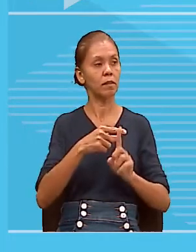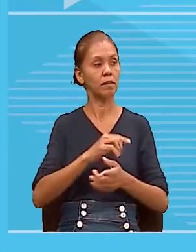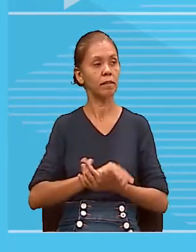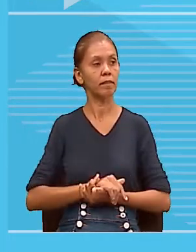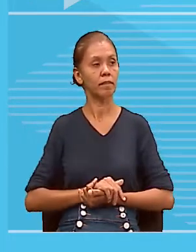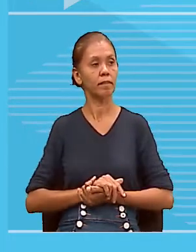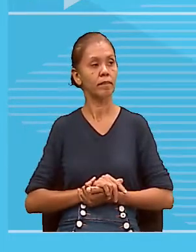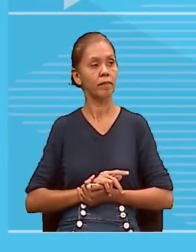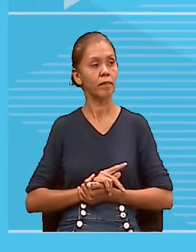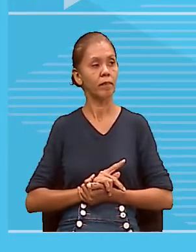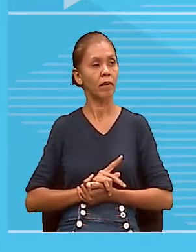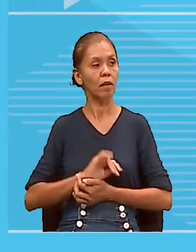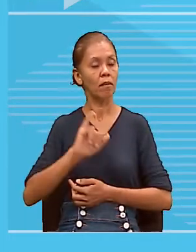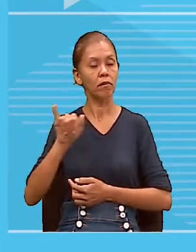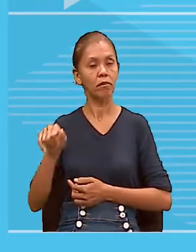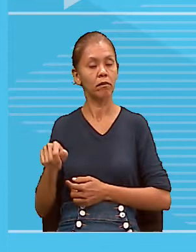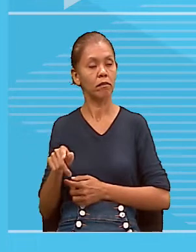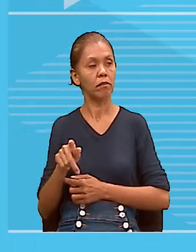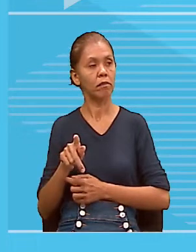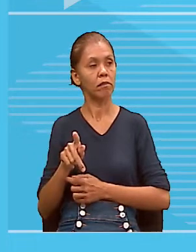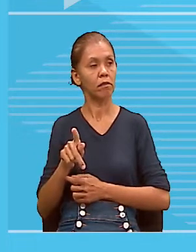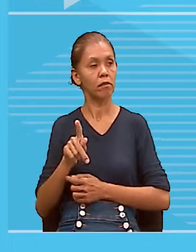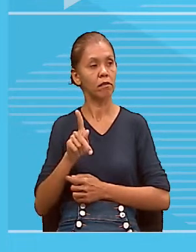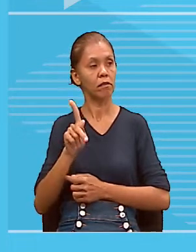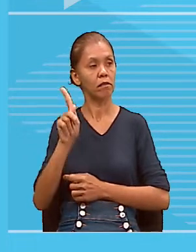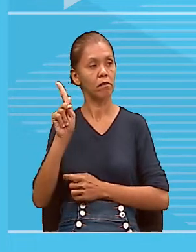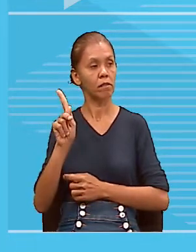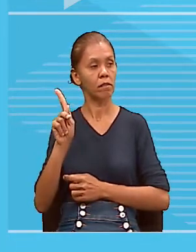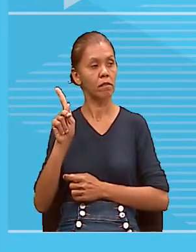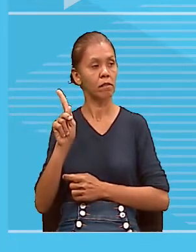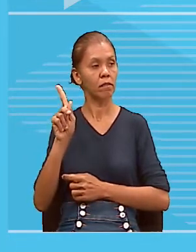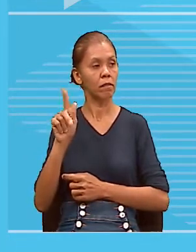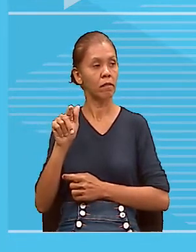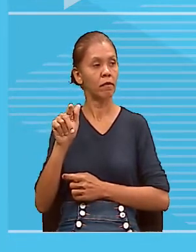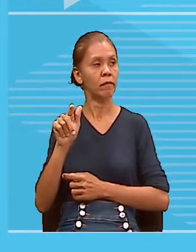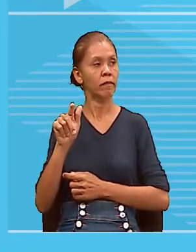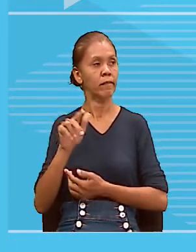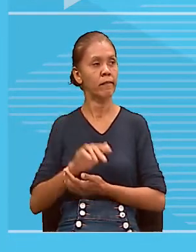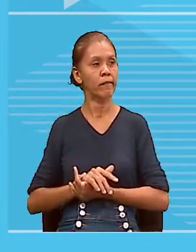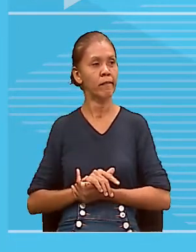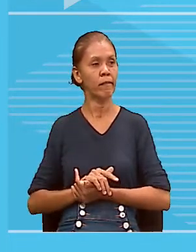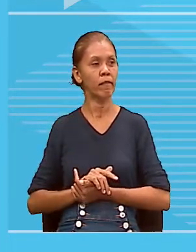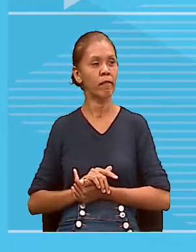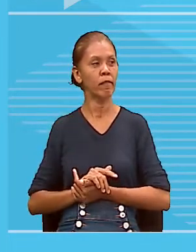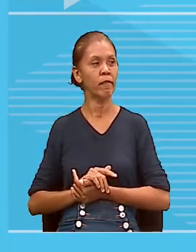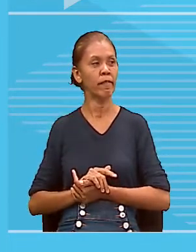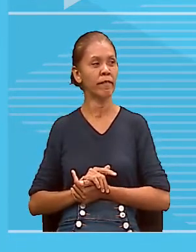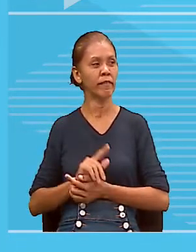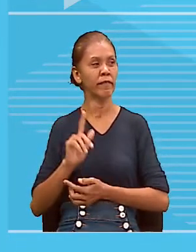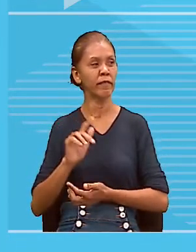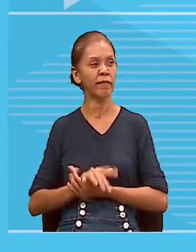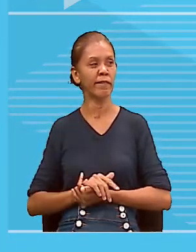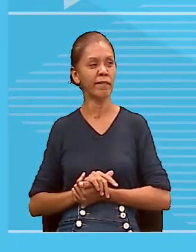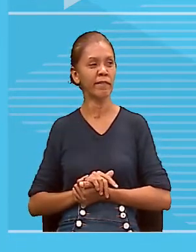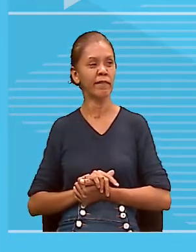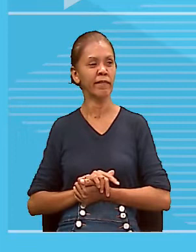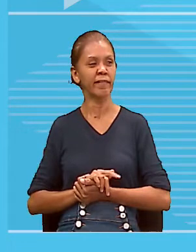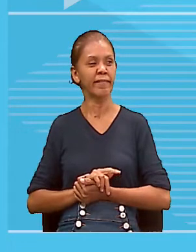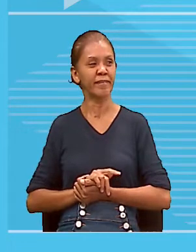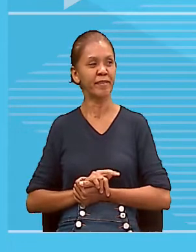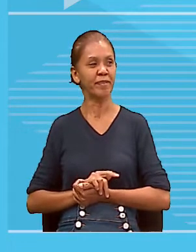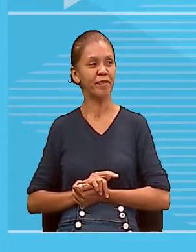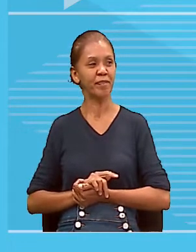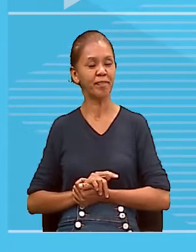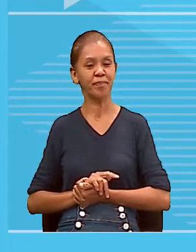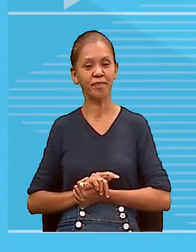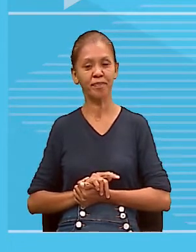Juscelino vai buscar fazer uma projeção internacional positiva do Brasil positiva do